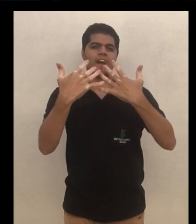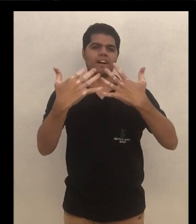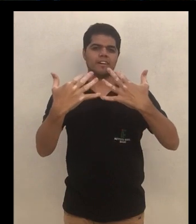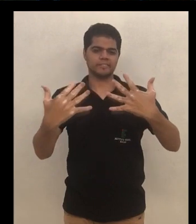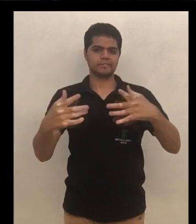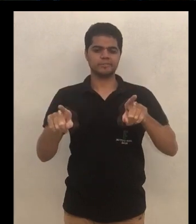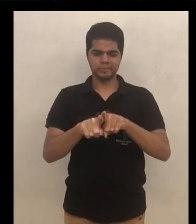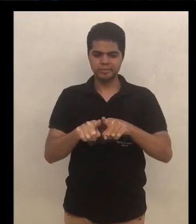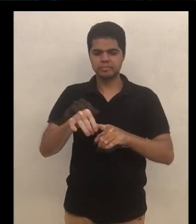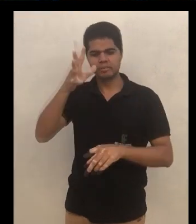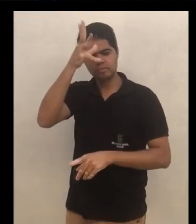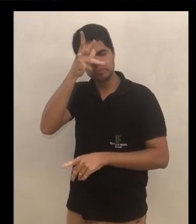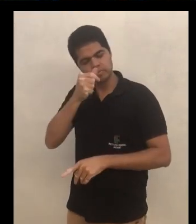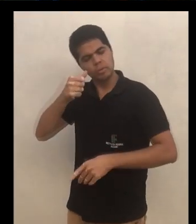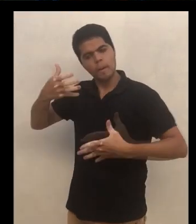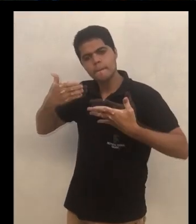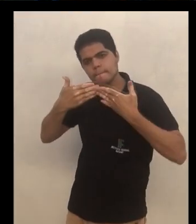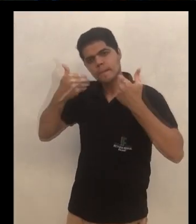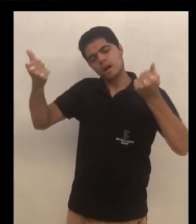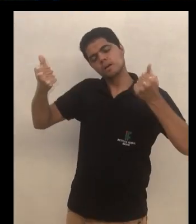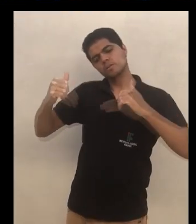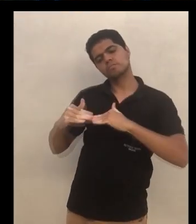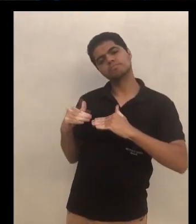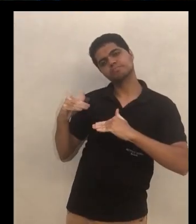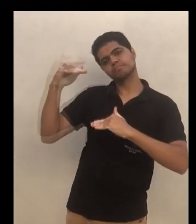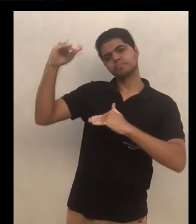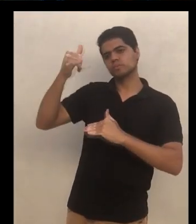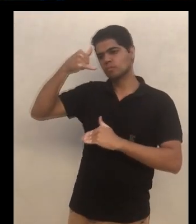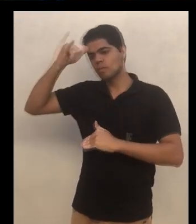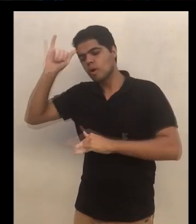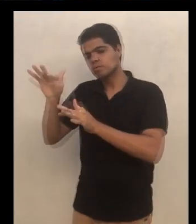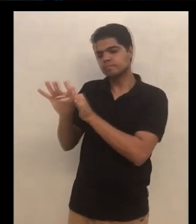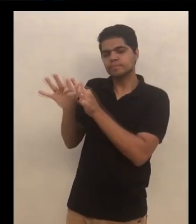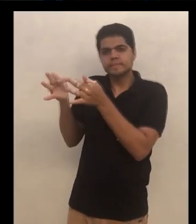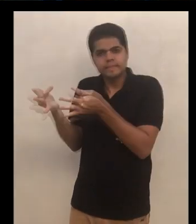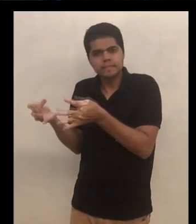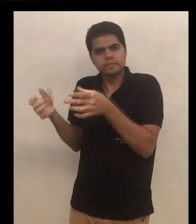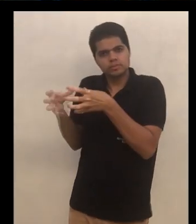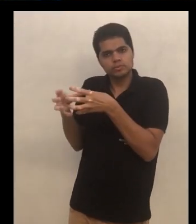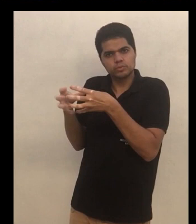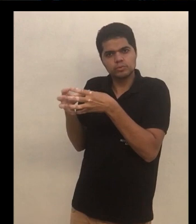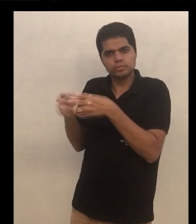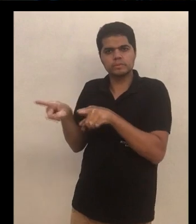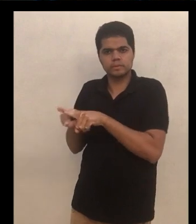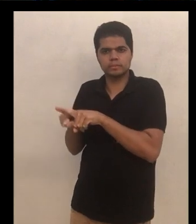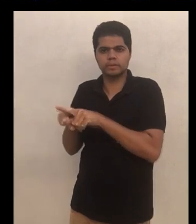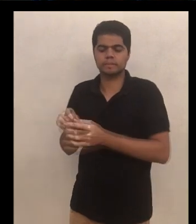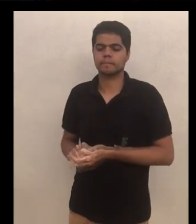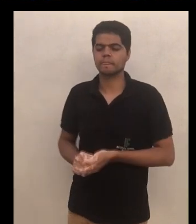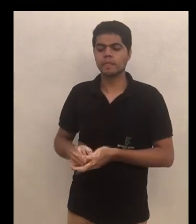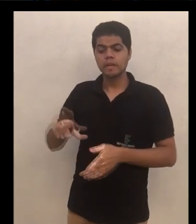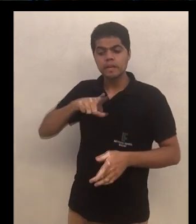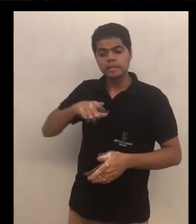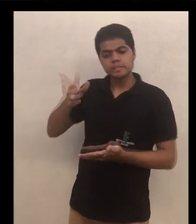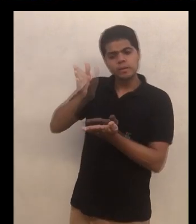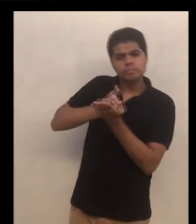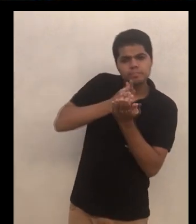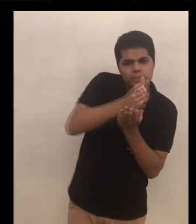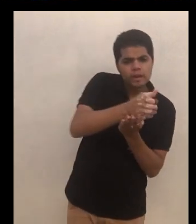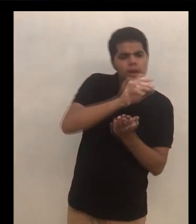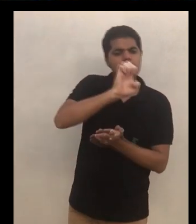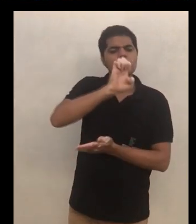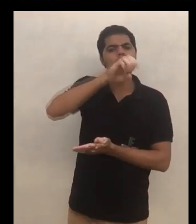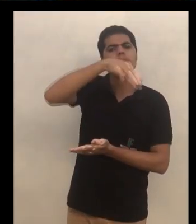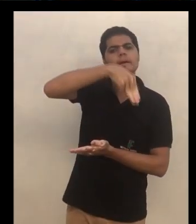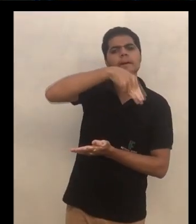o frango, né, melhorado, criado no sistema caipira. E aqui é uma linhagem da